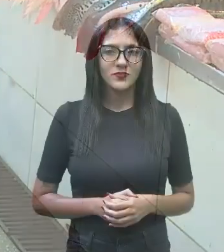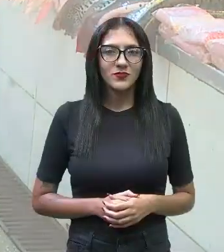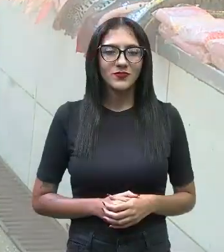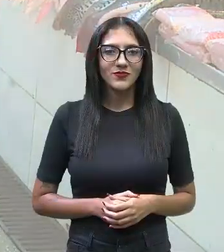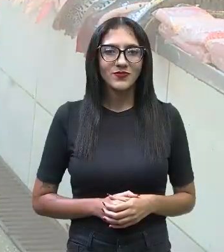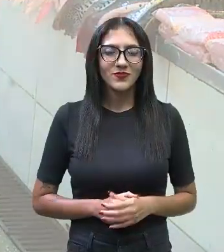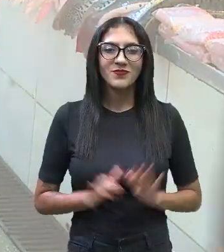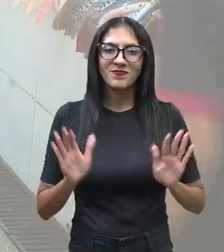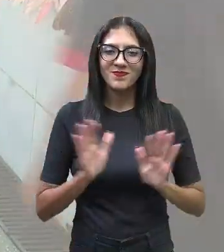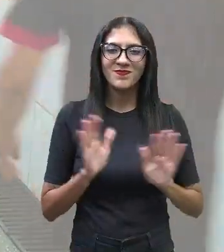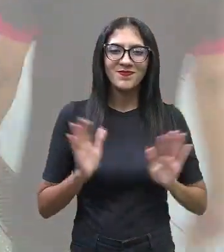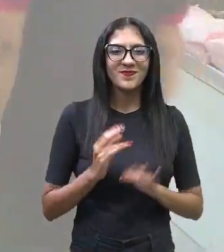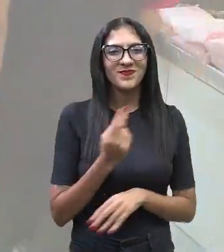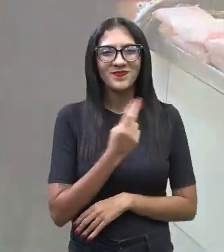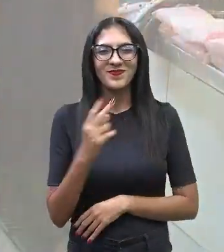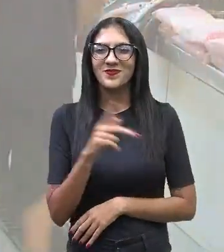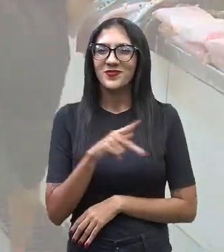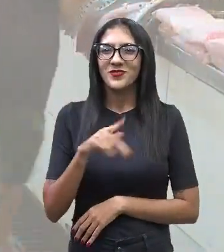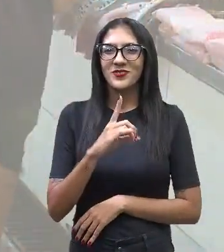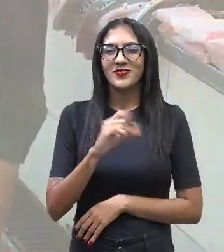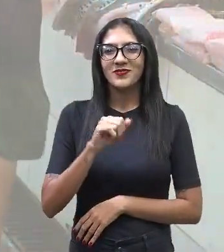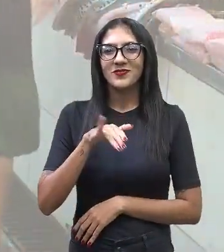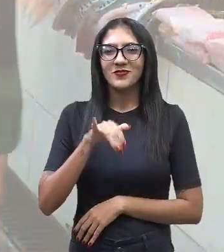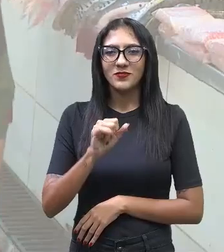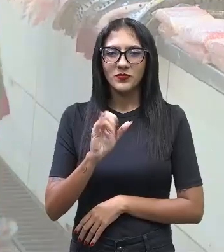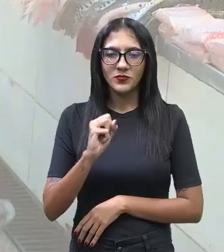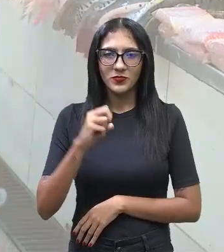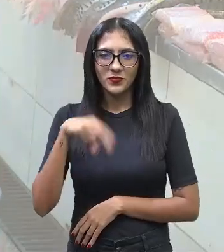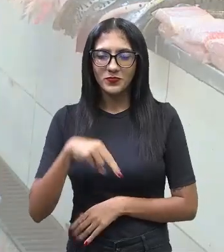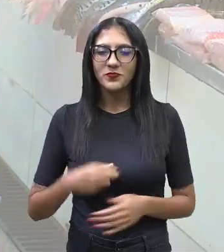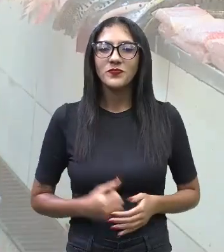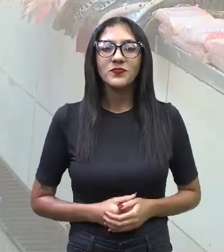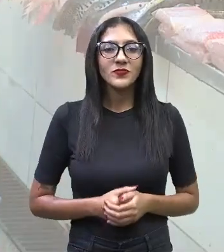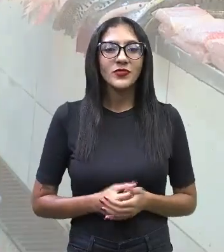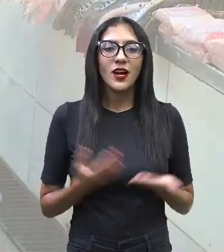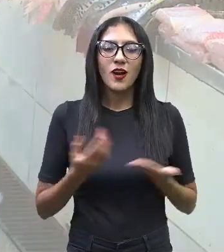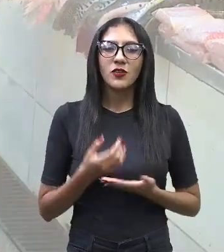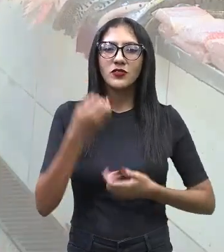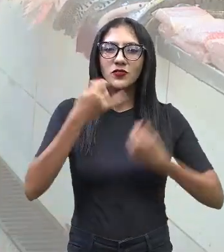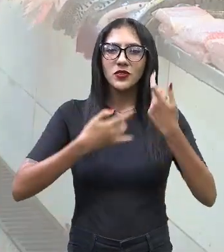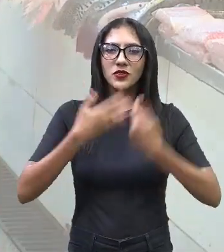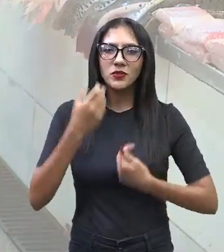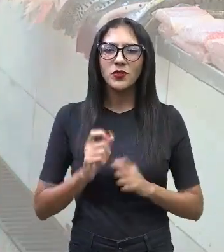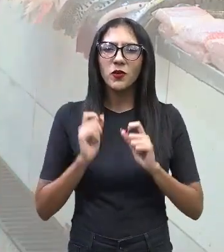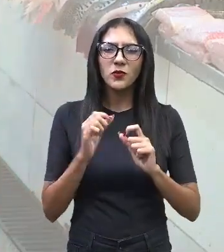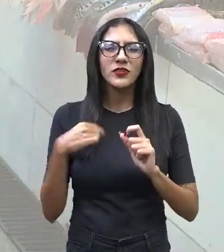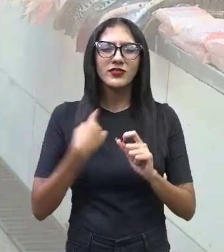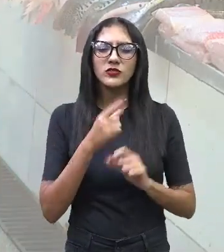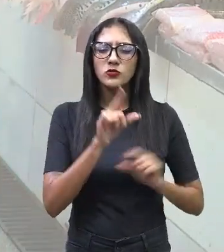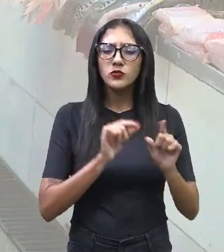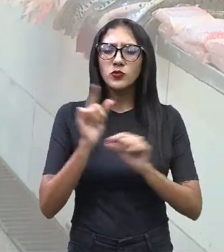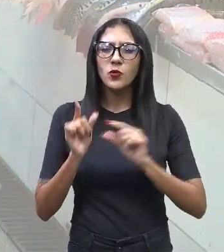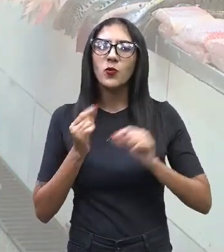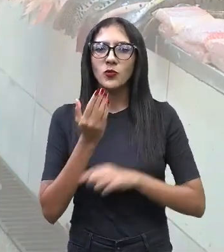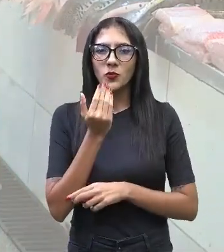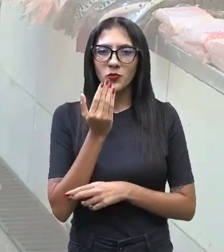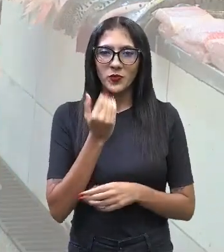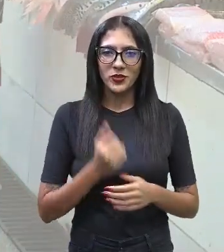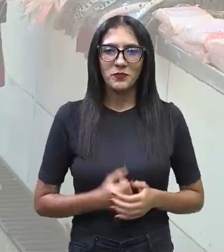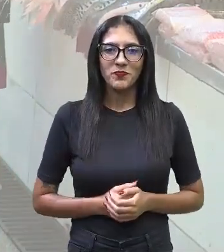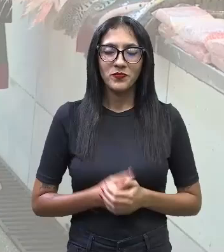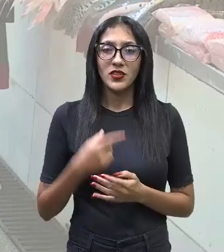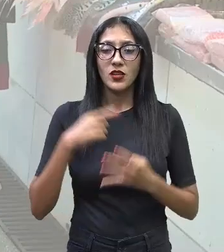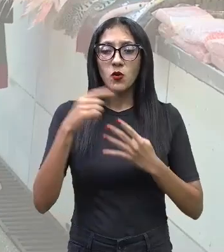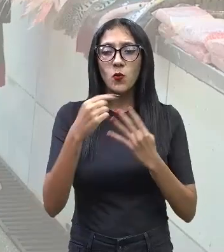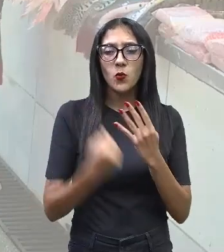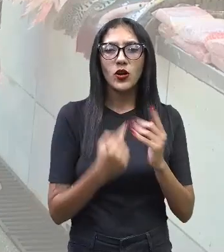Olá, eu sou o professor Dayson Jardim e hoje nós vamos falar sobre as nossas escolhas alimentares. Nós temos 4 tipos de